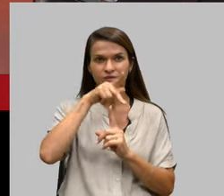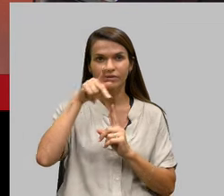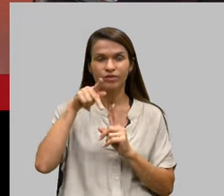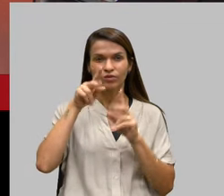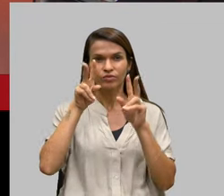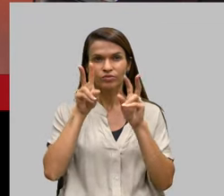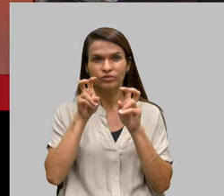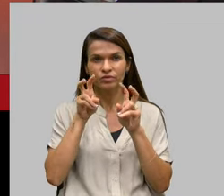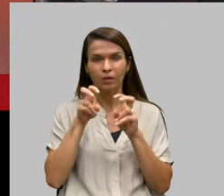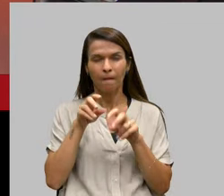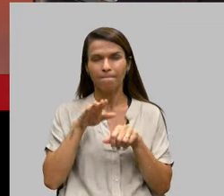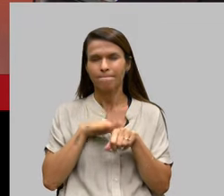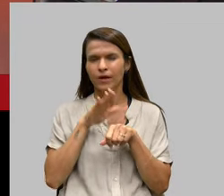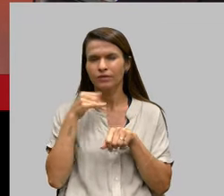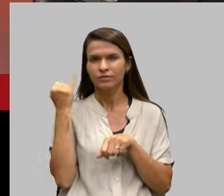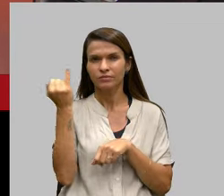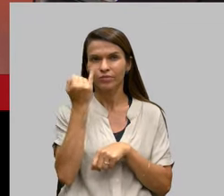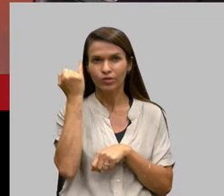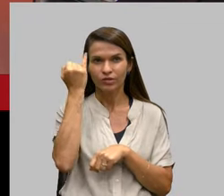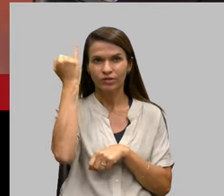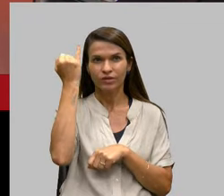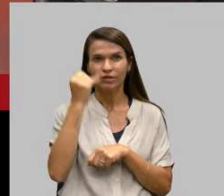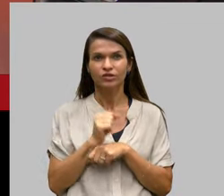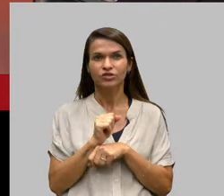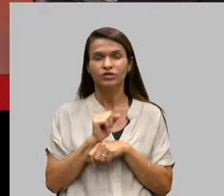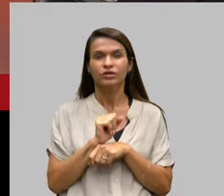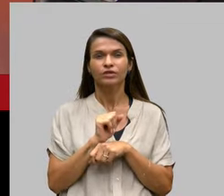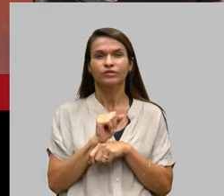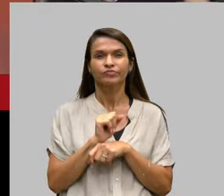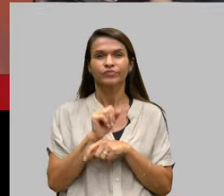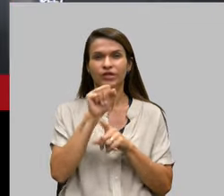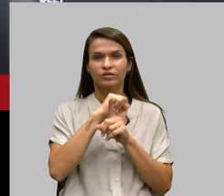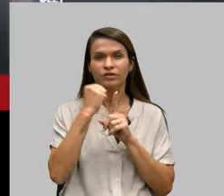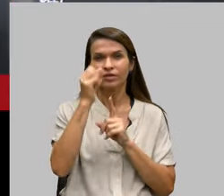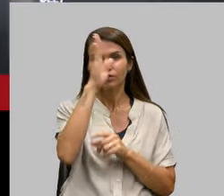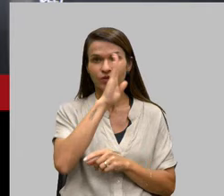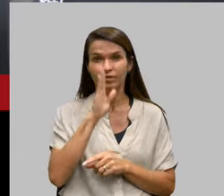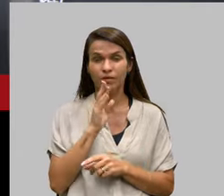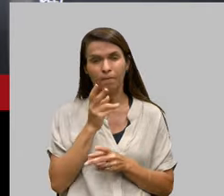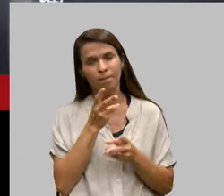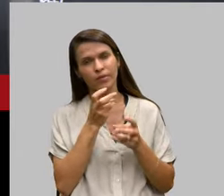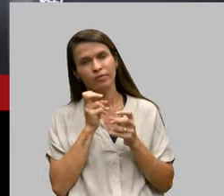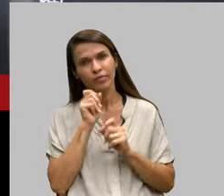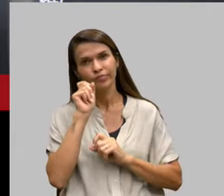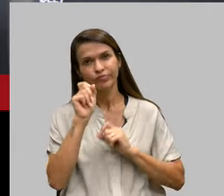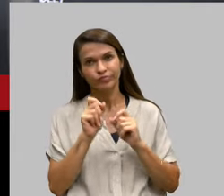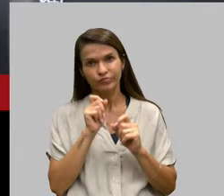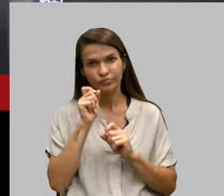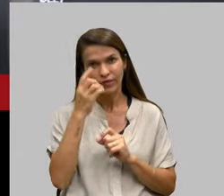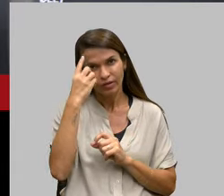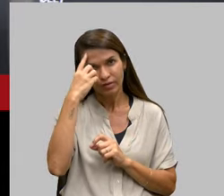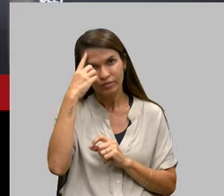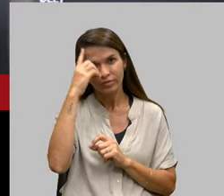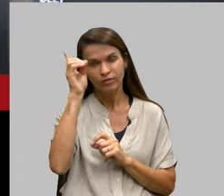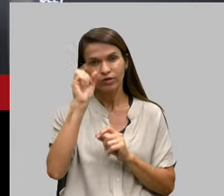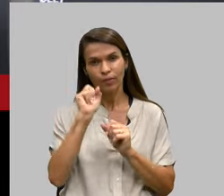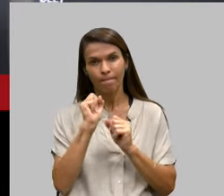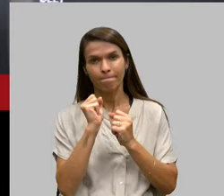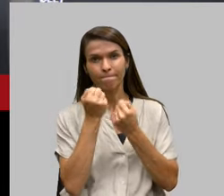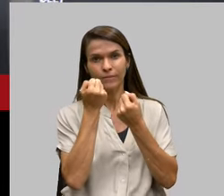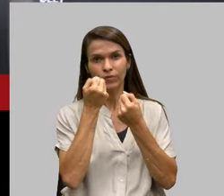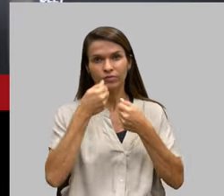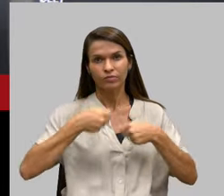talvez mais importantes da sociedade brasileira tendo em vista a ideia de proteção e a